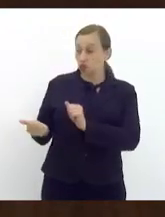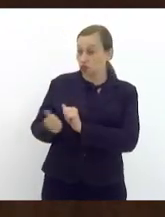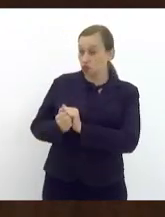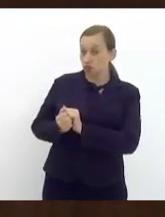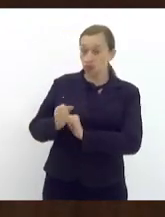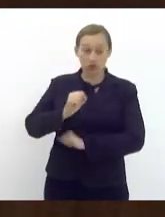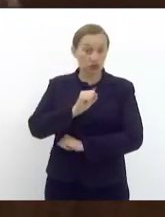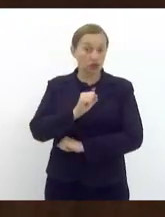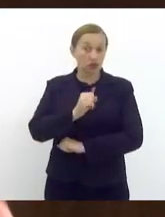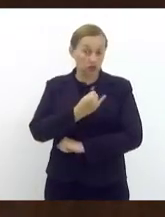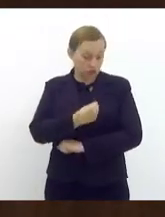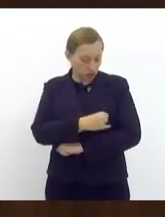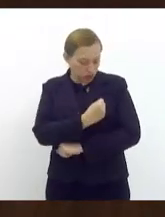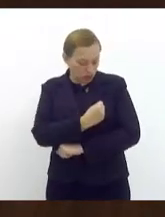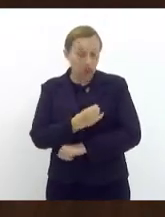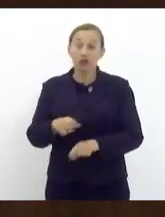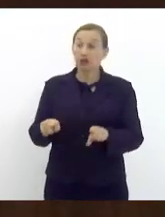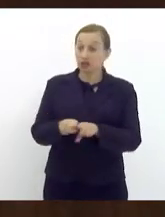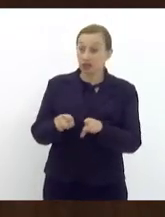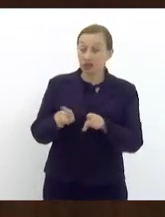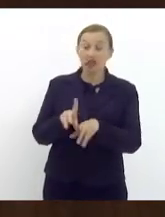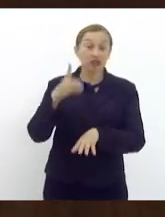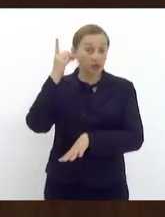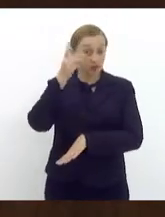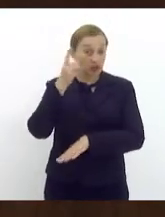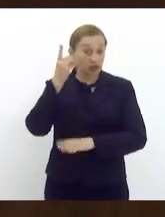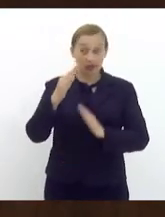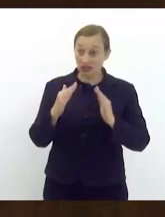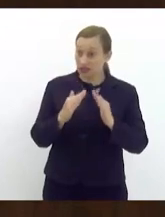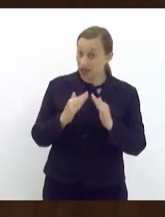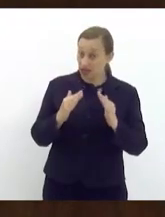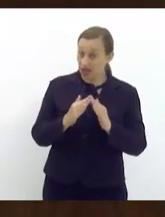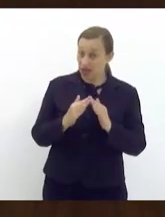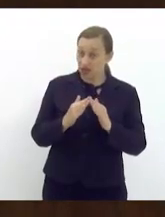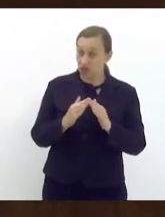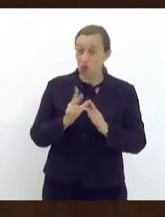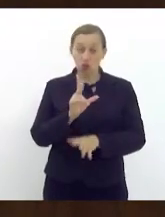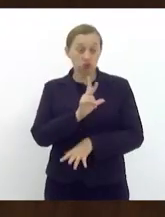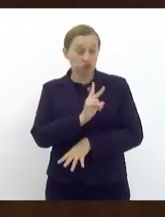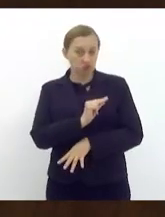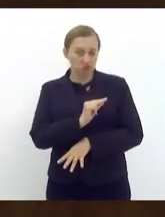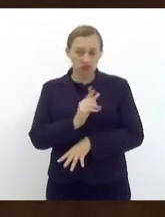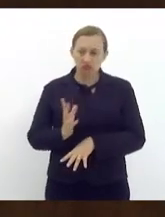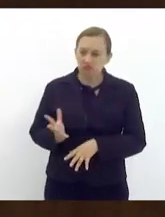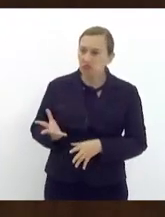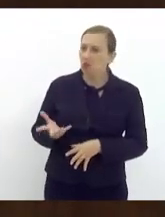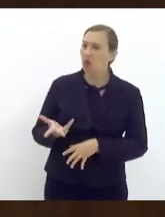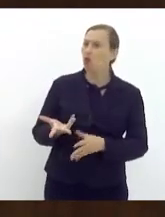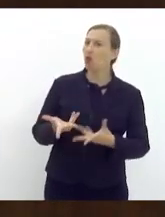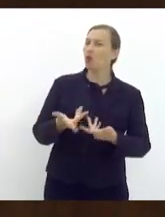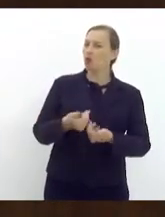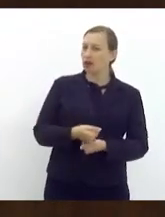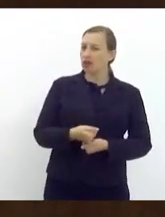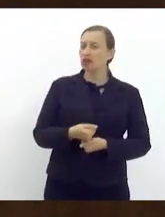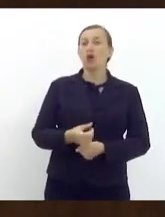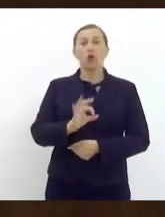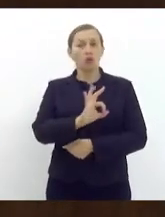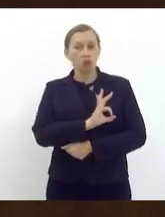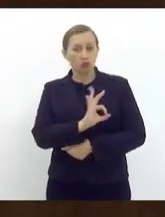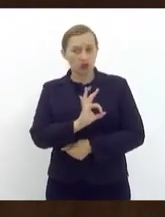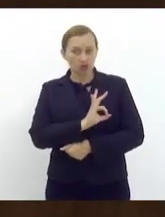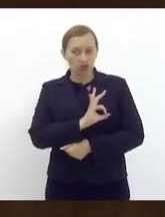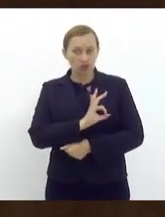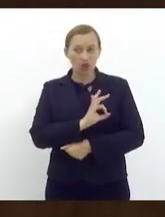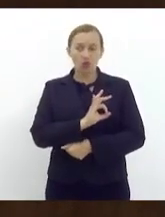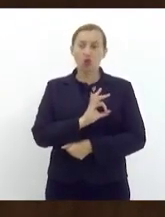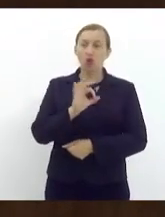de Meriti, foi deputado nessa casa, presta um serviço de excelência como policial rodoviário